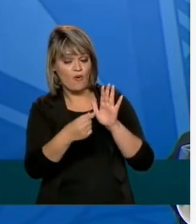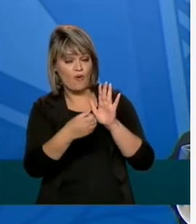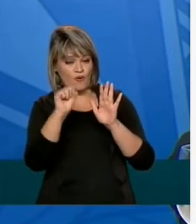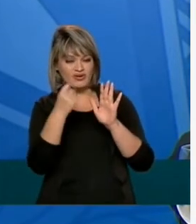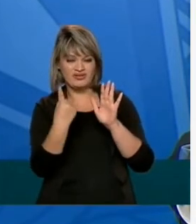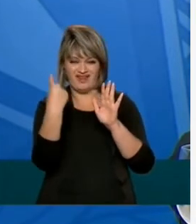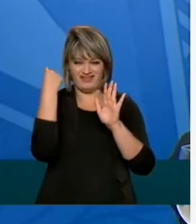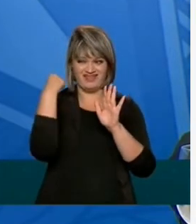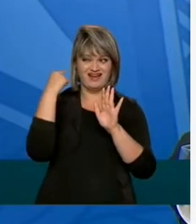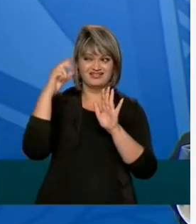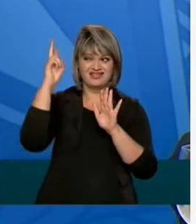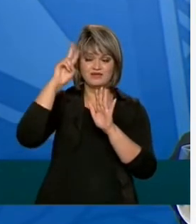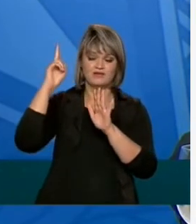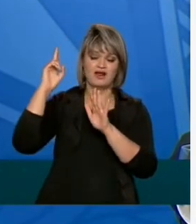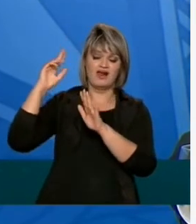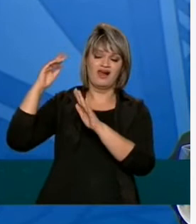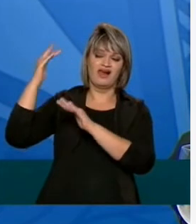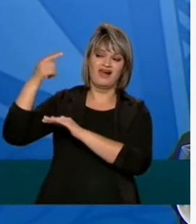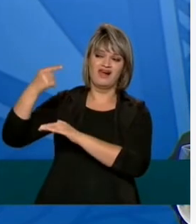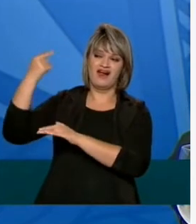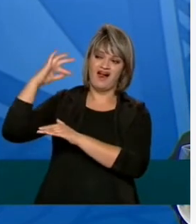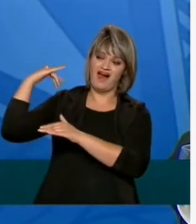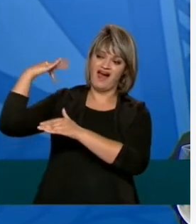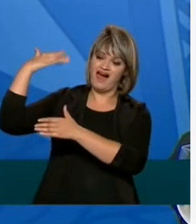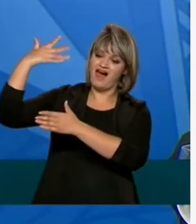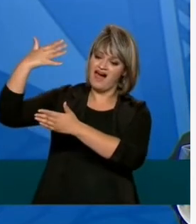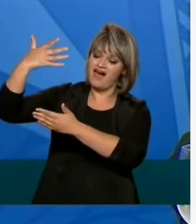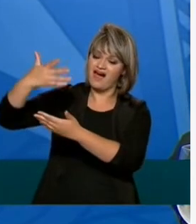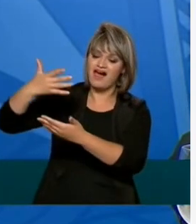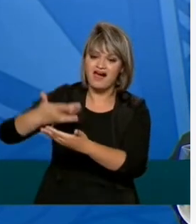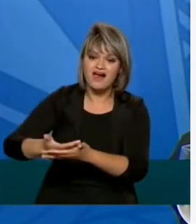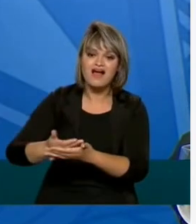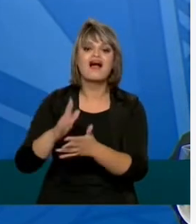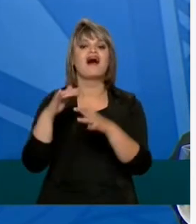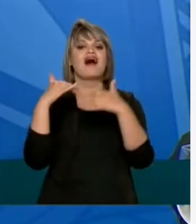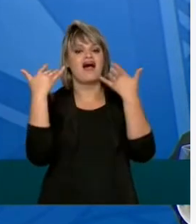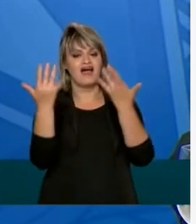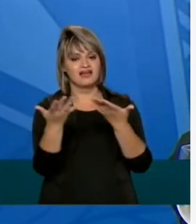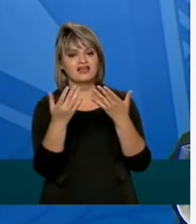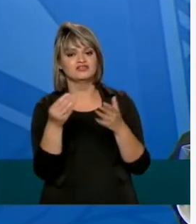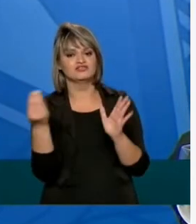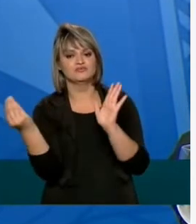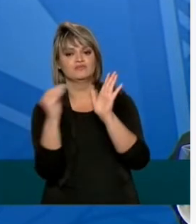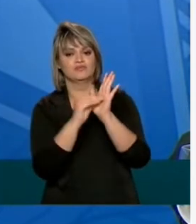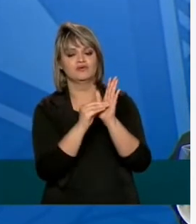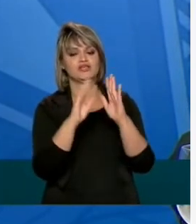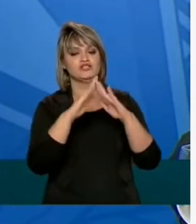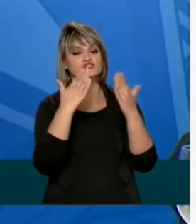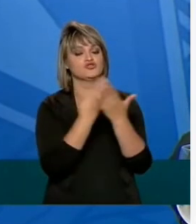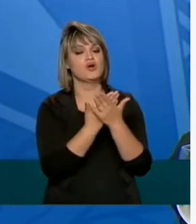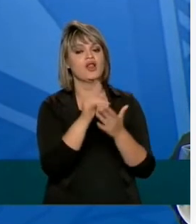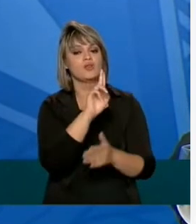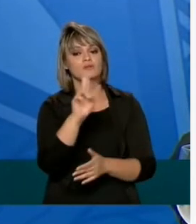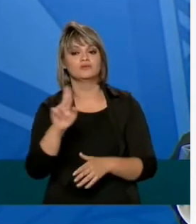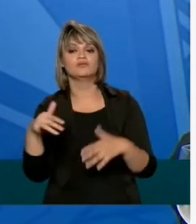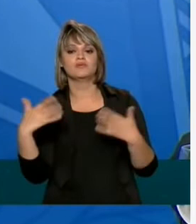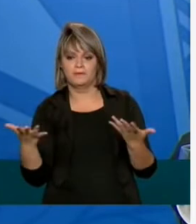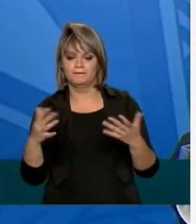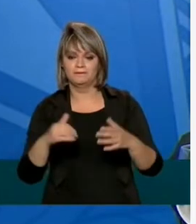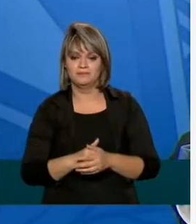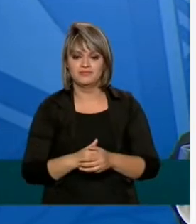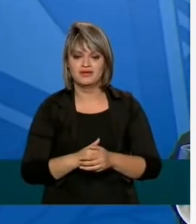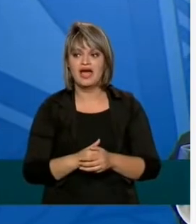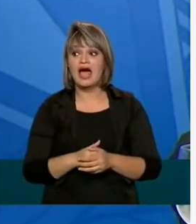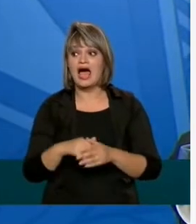atrás, retroceder, para que a gente pudesse colocar o nome das escolas. Ao mesmo tempo, veio a Comissão de Saúde que queria